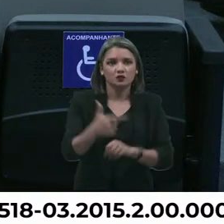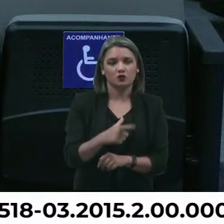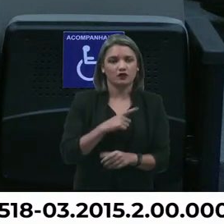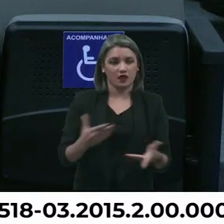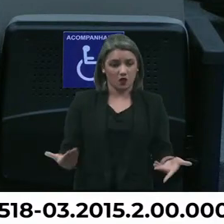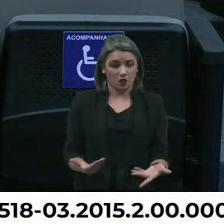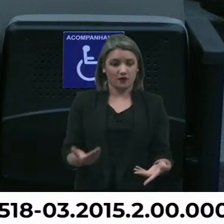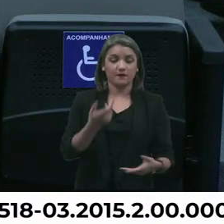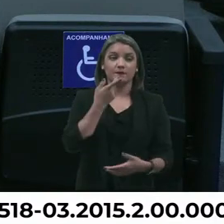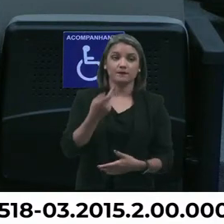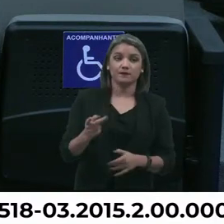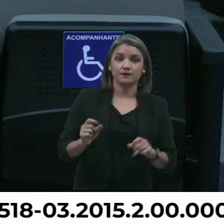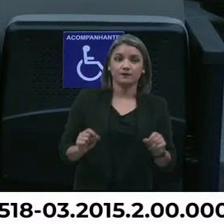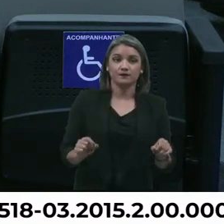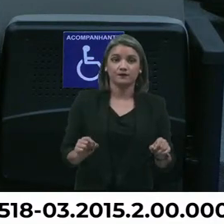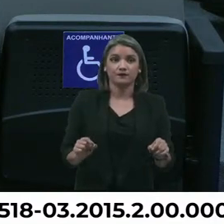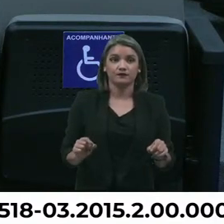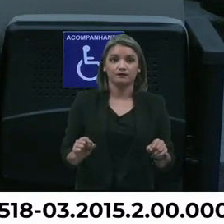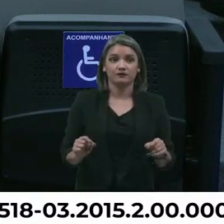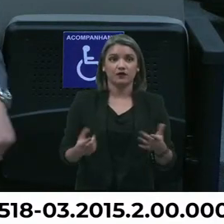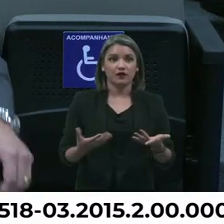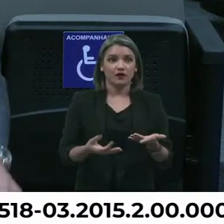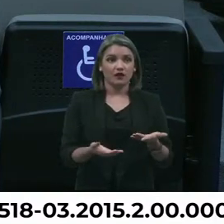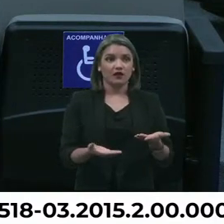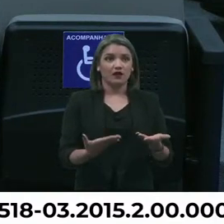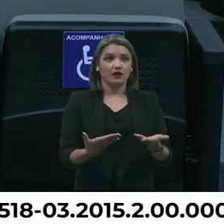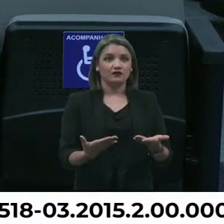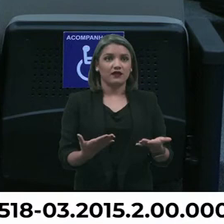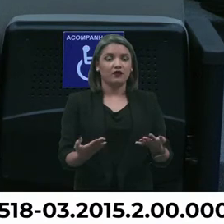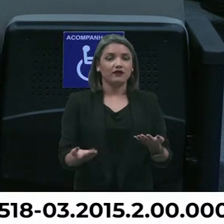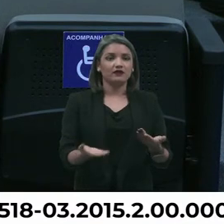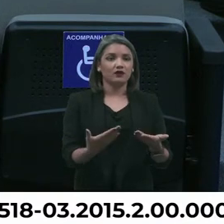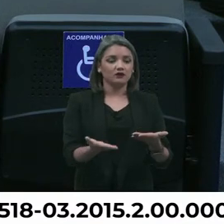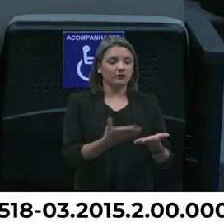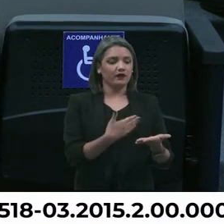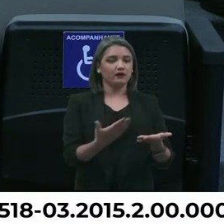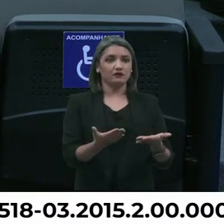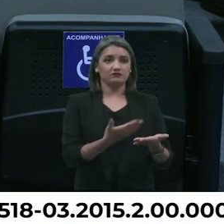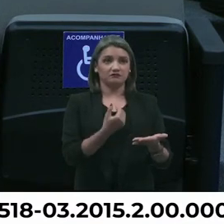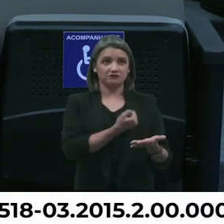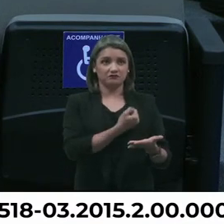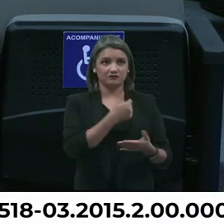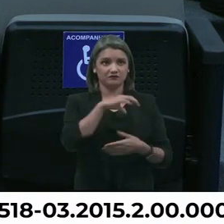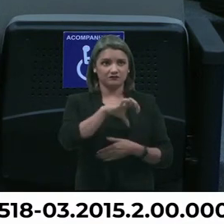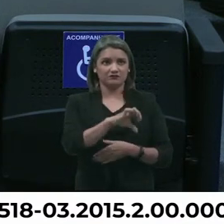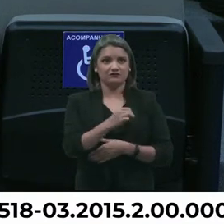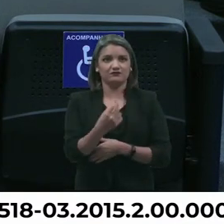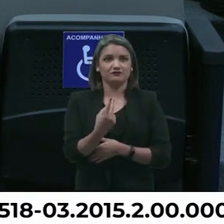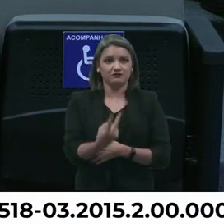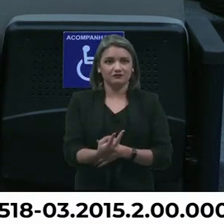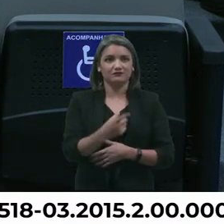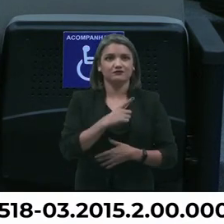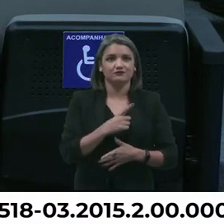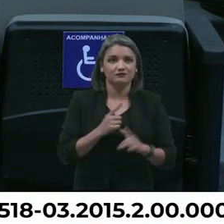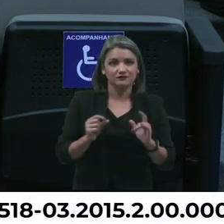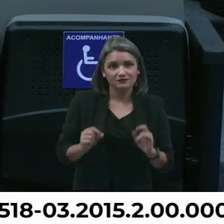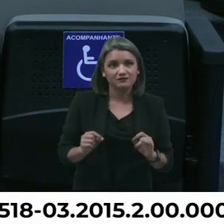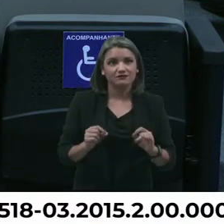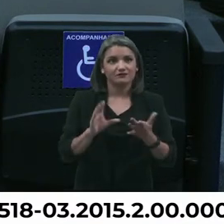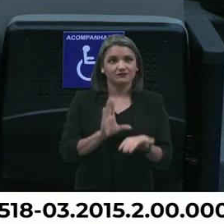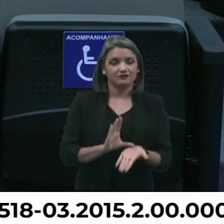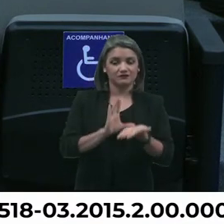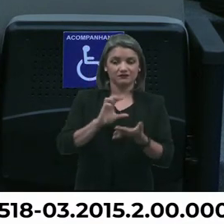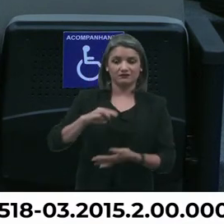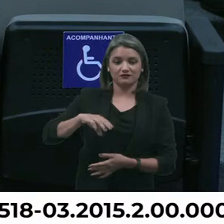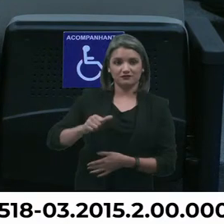Lhe digo, as folhas 22 do voto hostilizado, da decisão hostilizada, a conselheira Maria